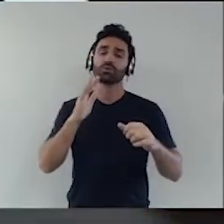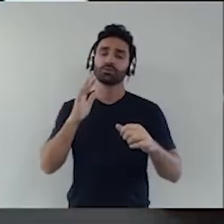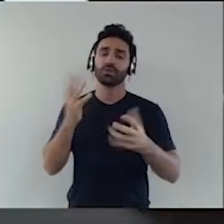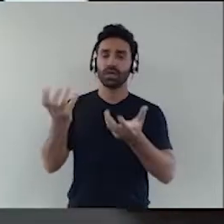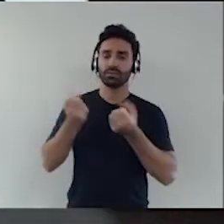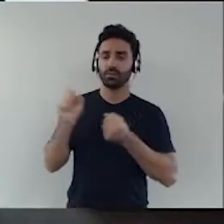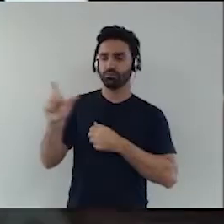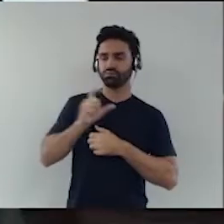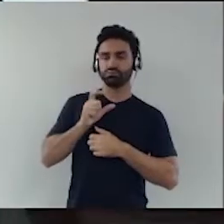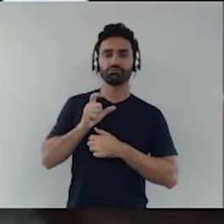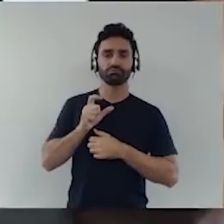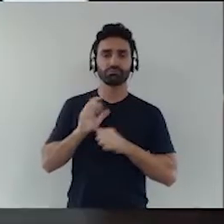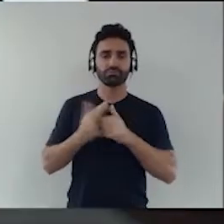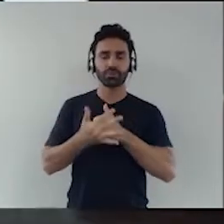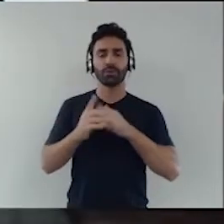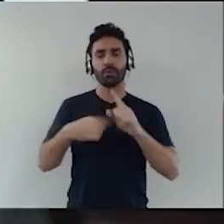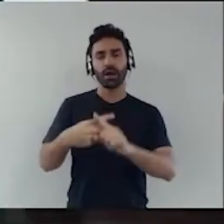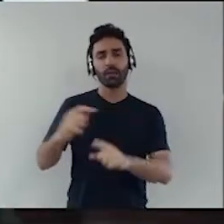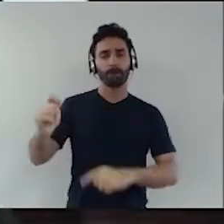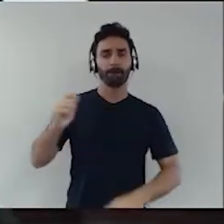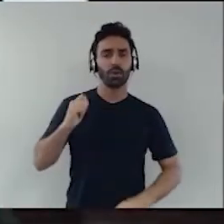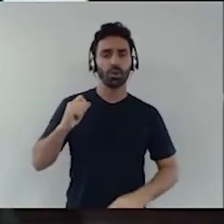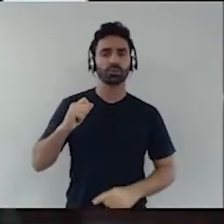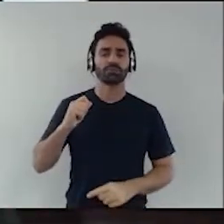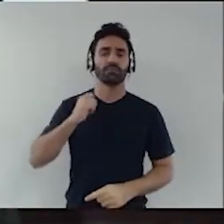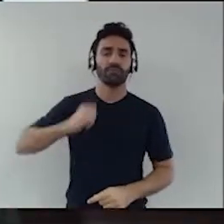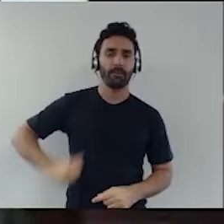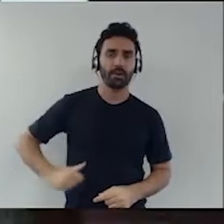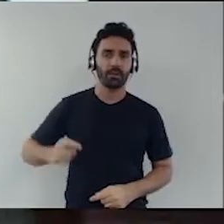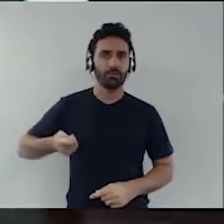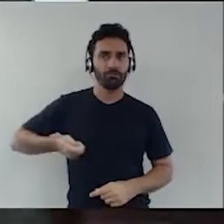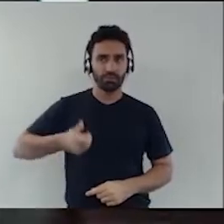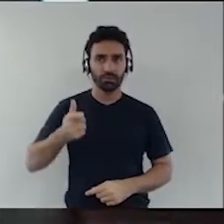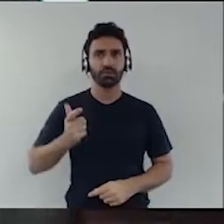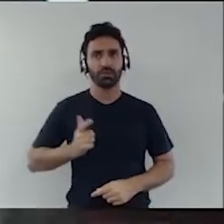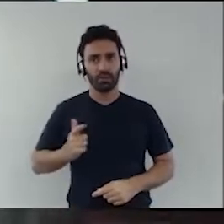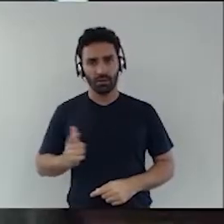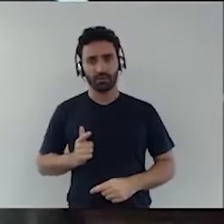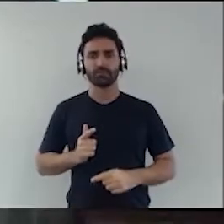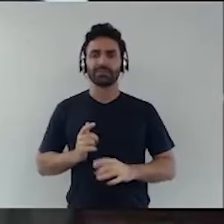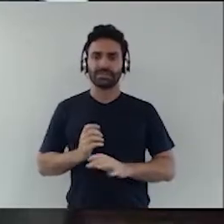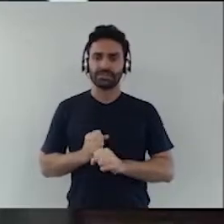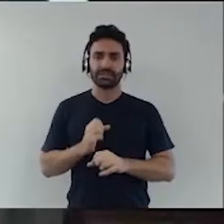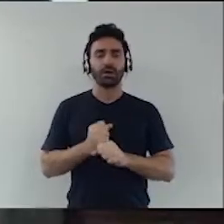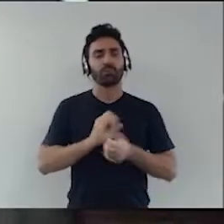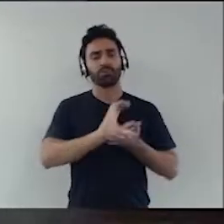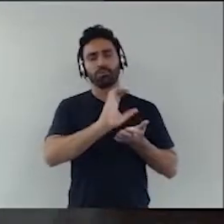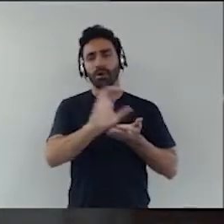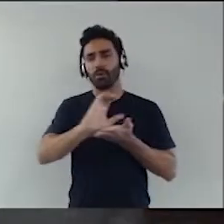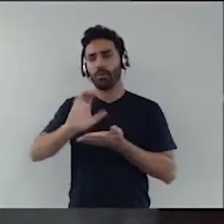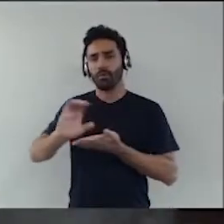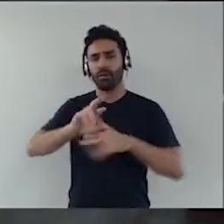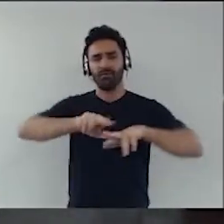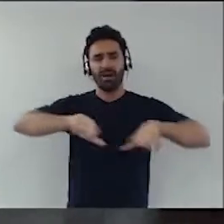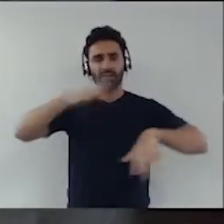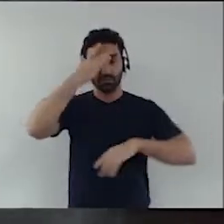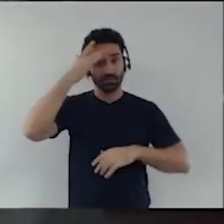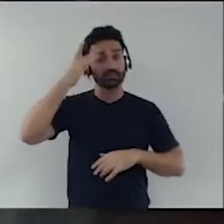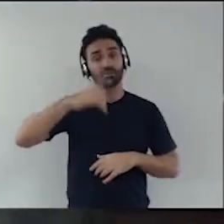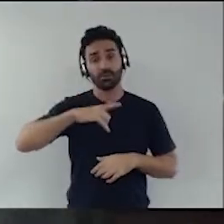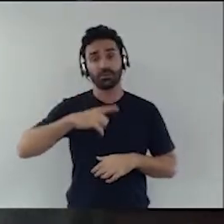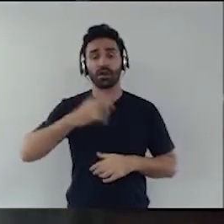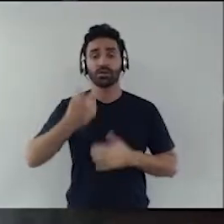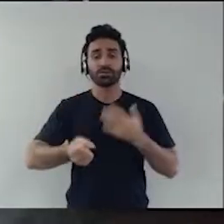40 milhões atendidos pelo Bolsa Família, e temos esses valores espalhados, né? Os valores espalhados,